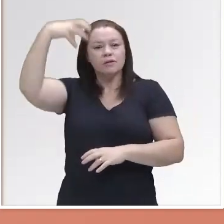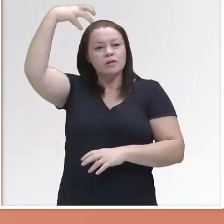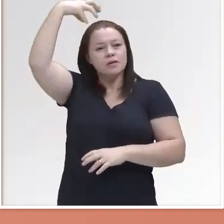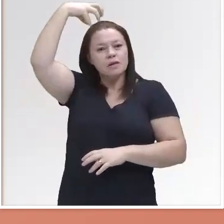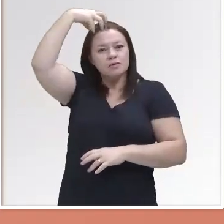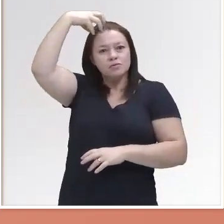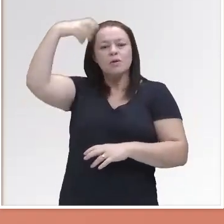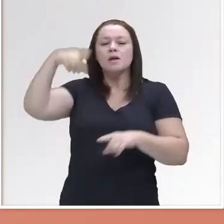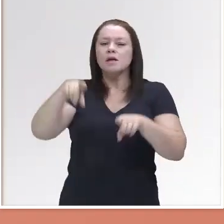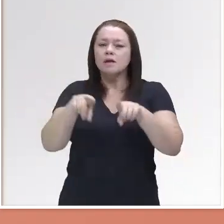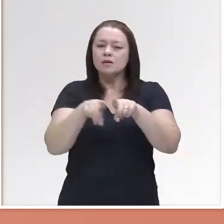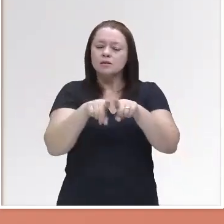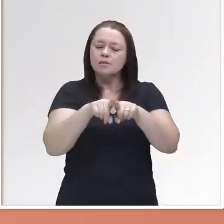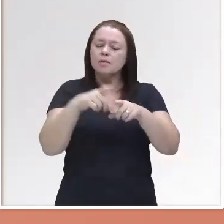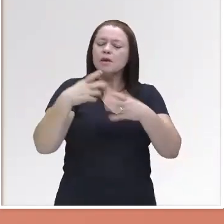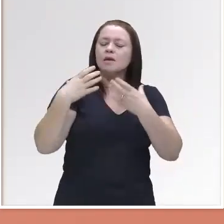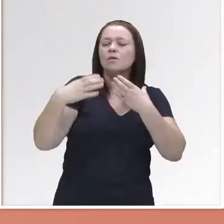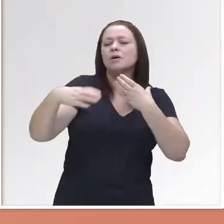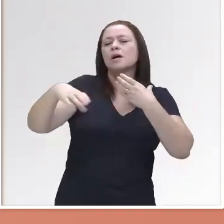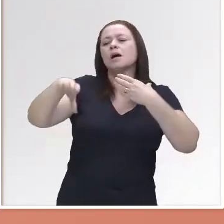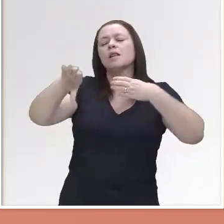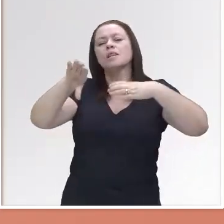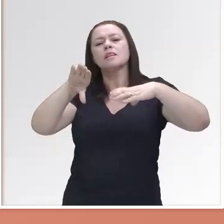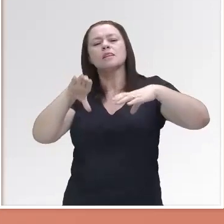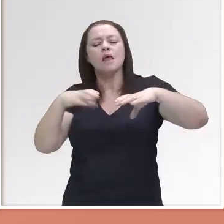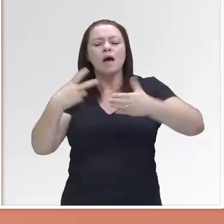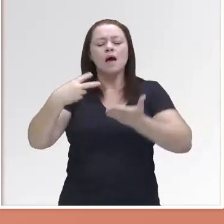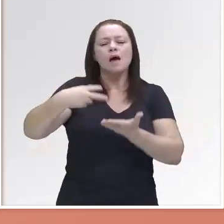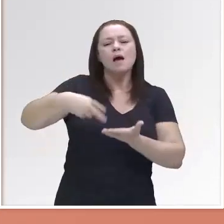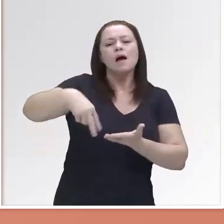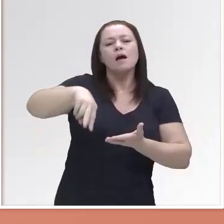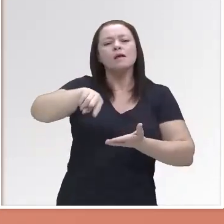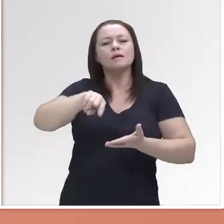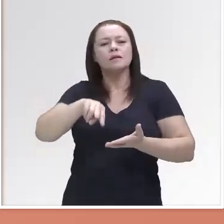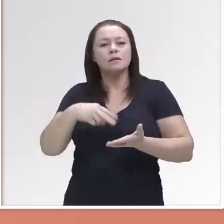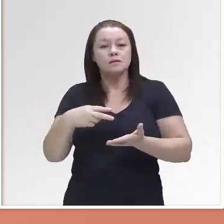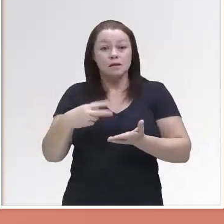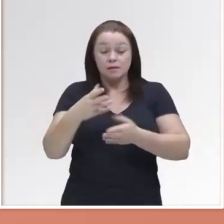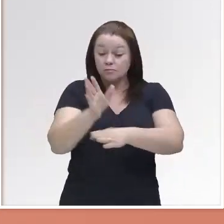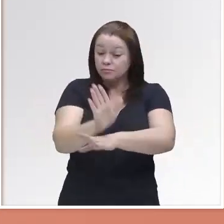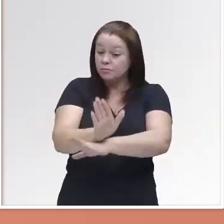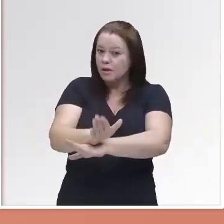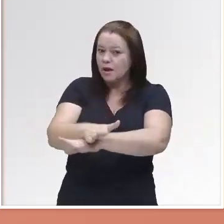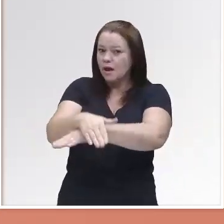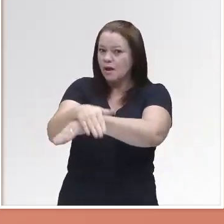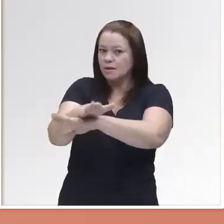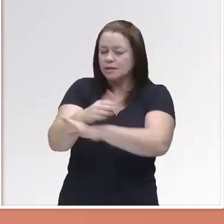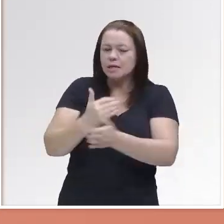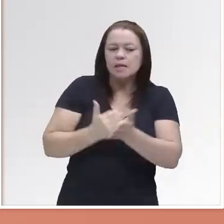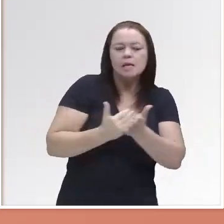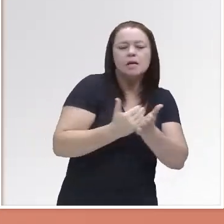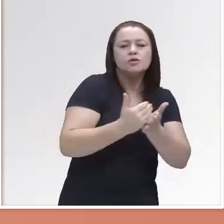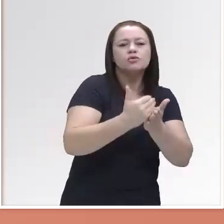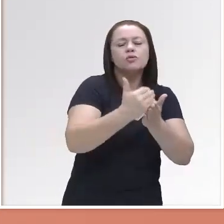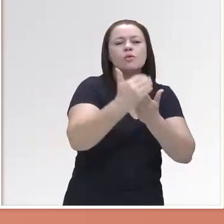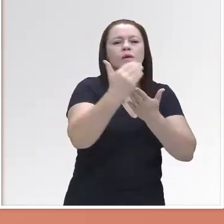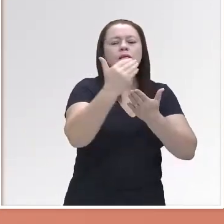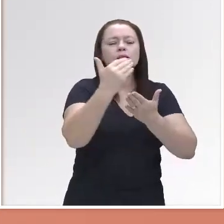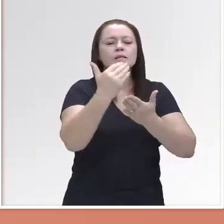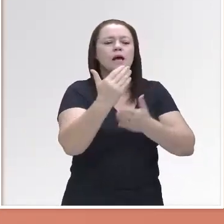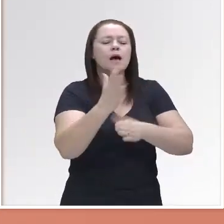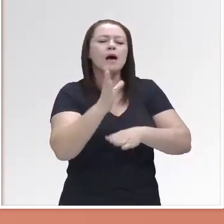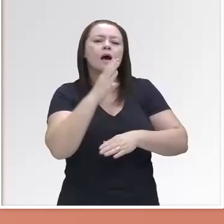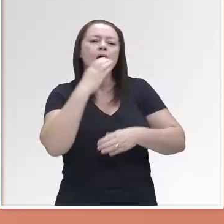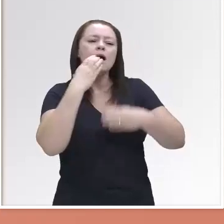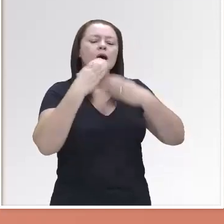Ariel. As sereias começaram a cantar. Quando chegou a vez de Ariel, sua concha estava vazia.